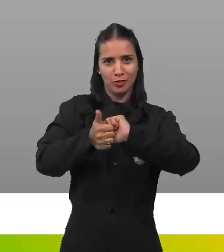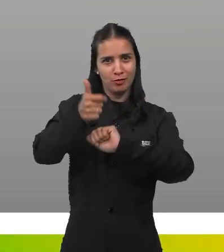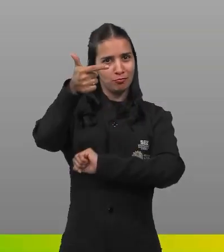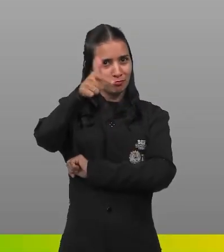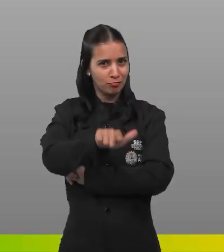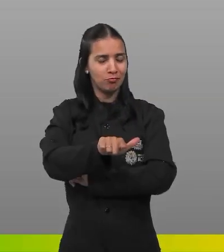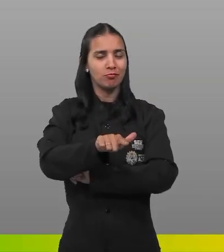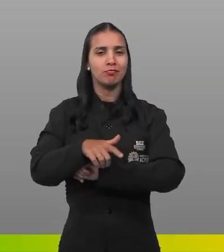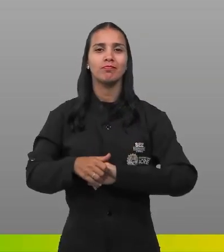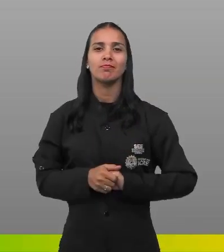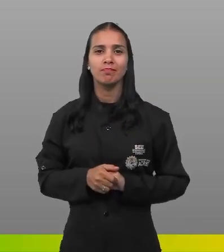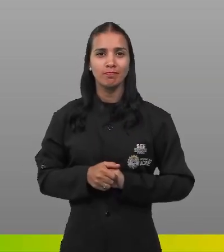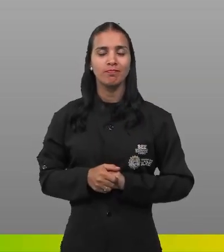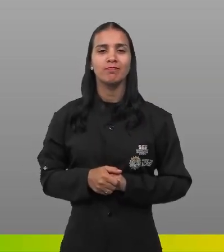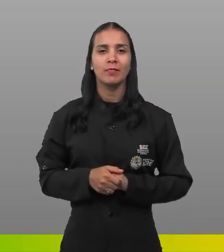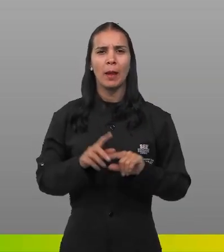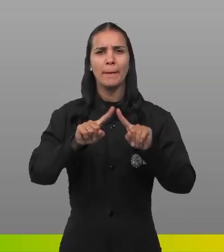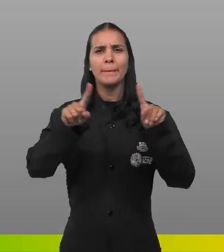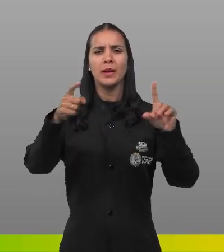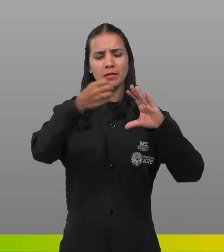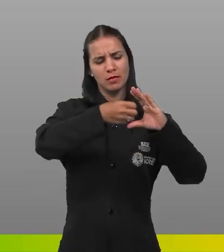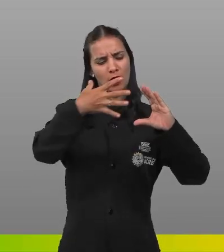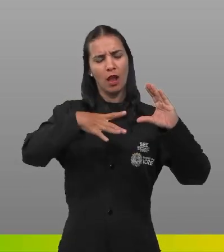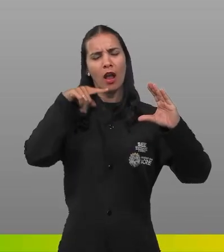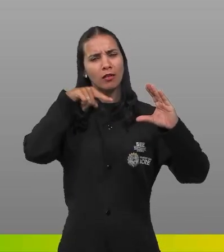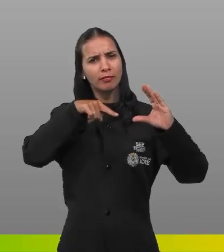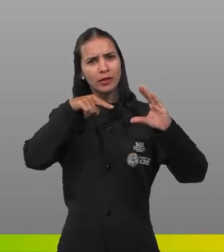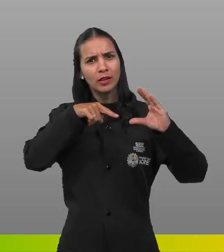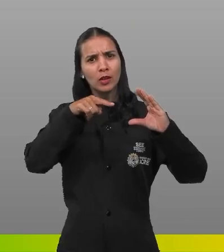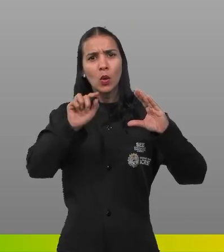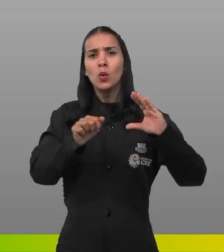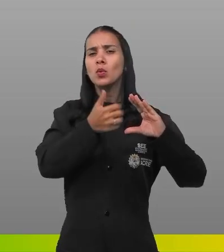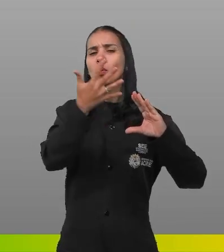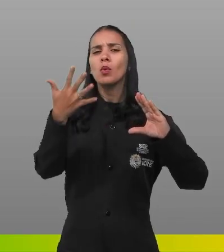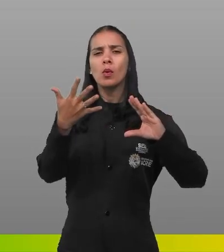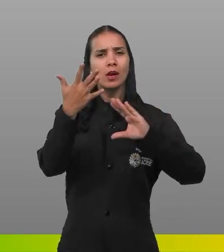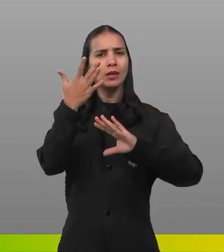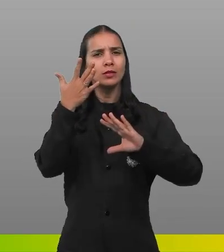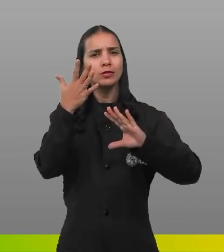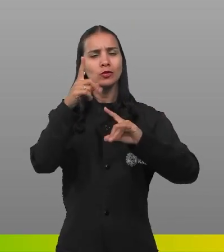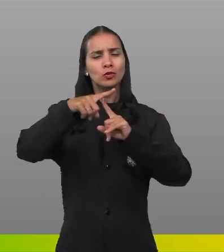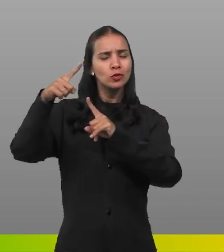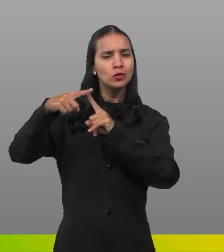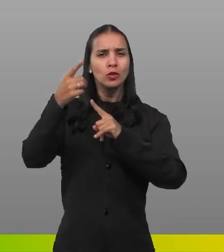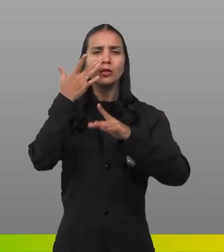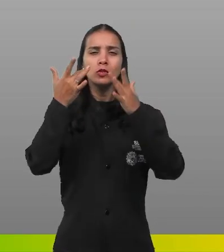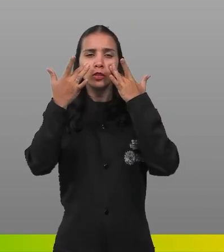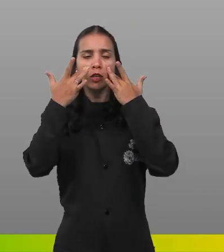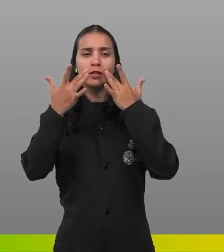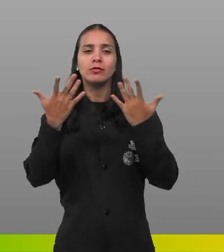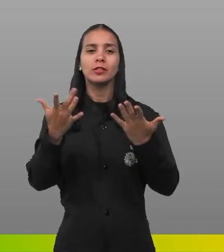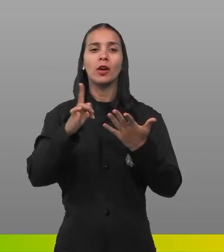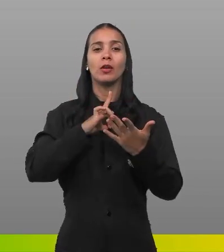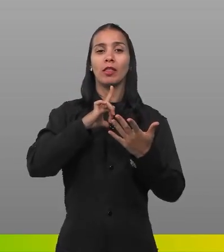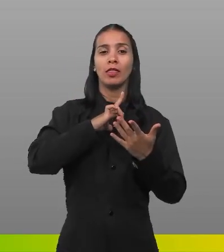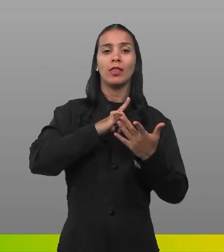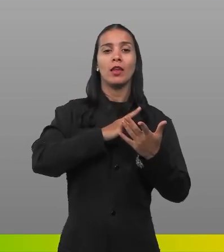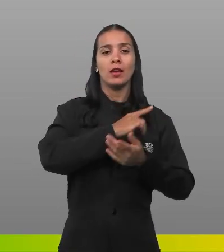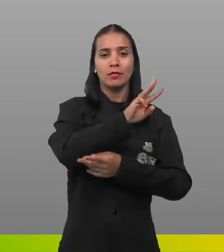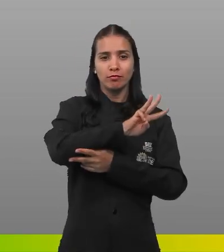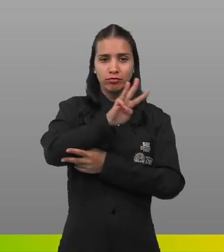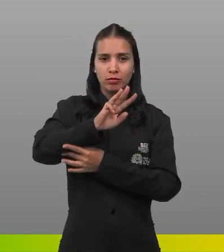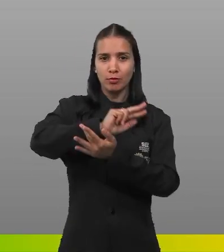Mas quais são as características desse tipo de teatro? Multiplataforma, presencial